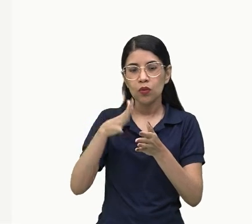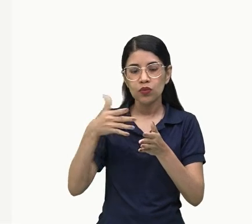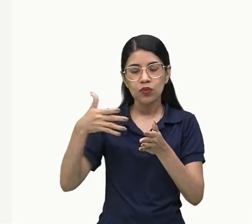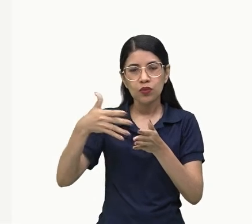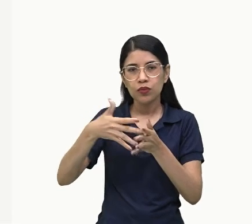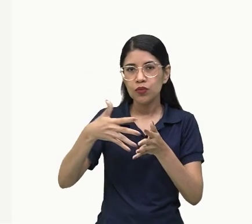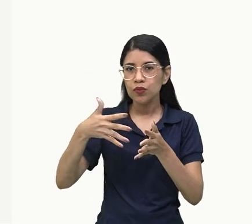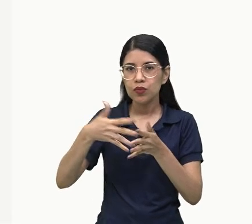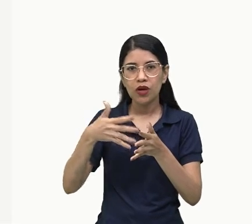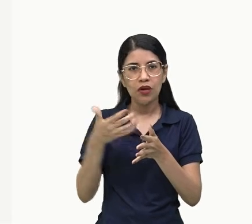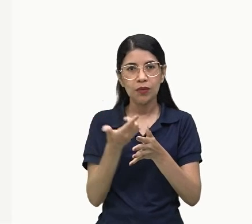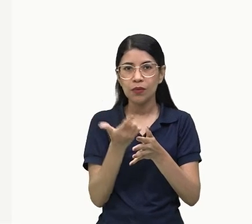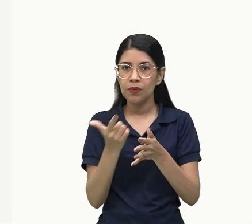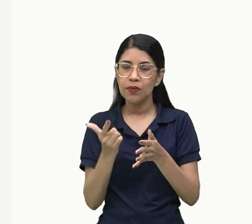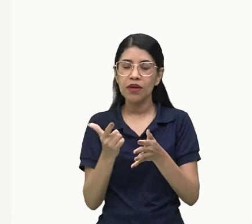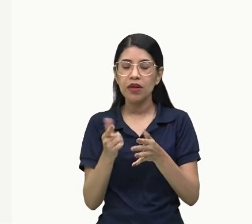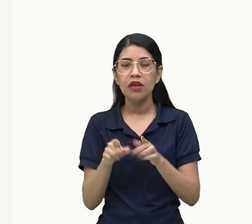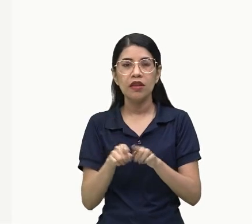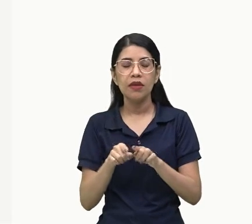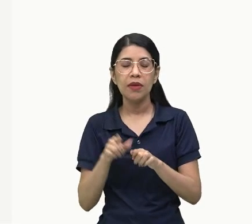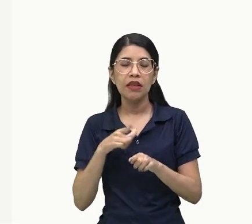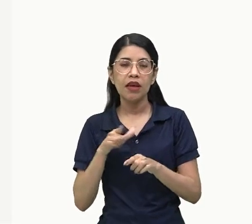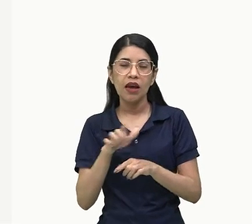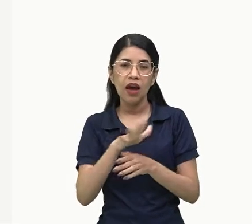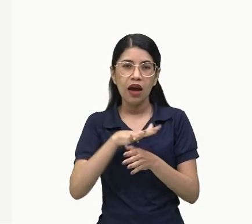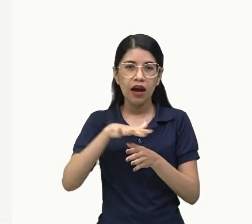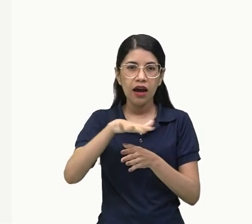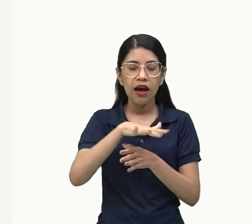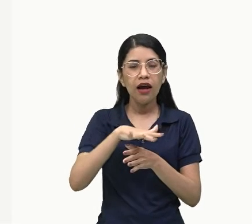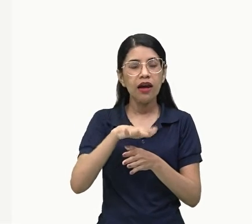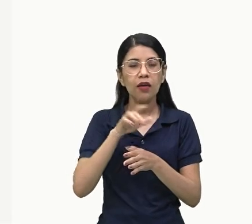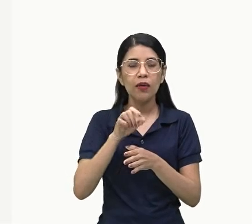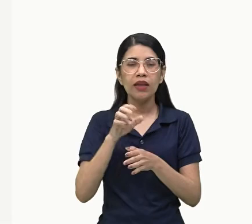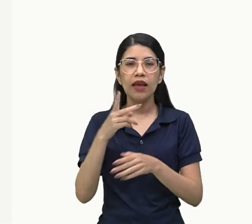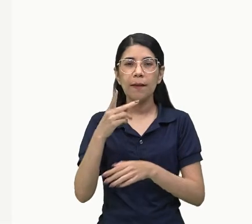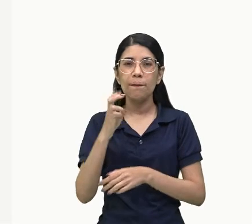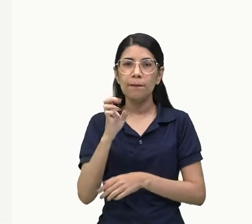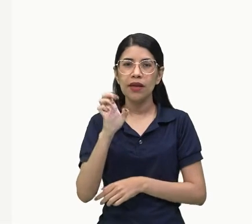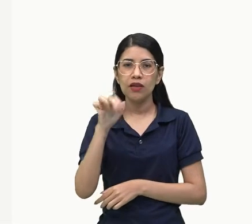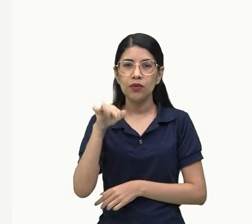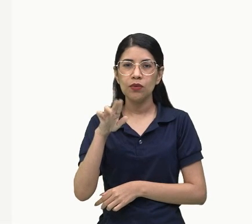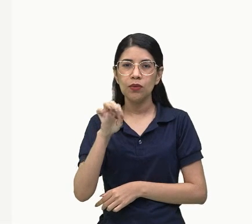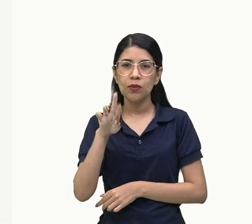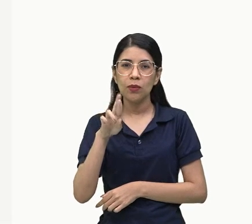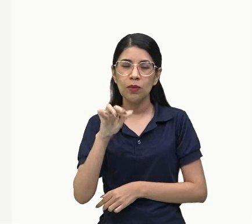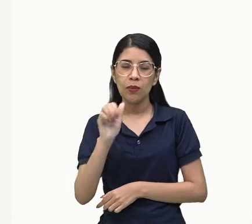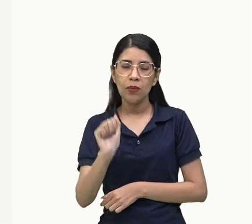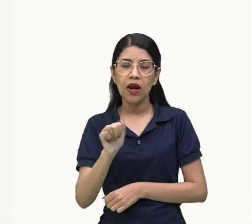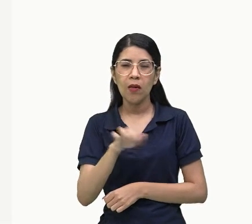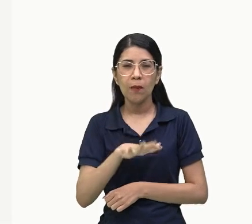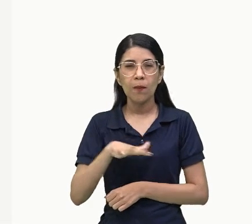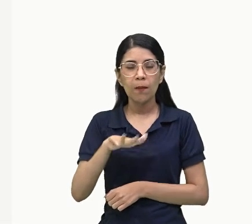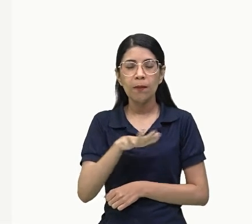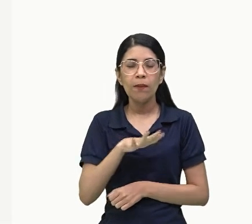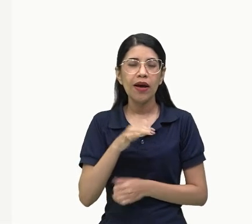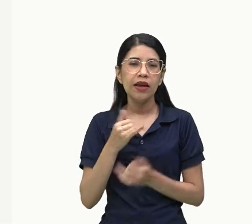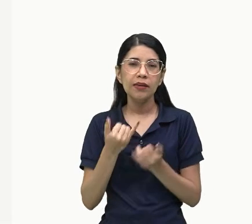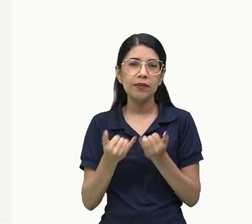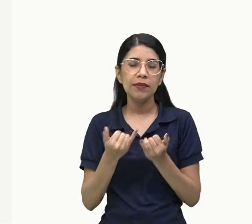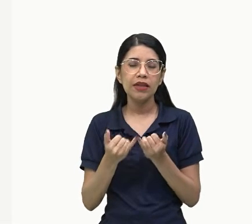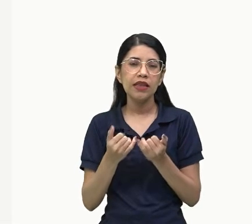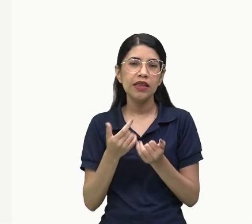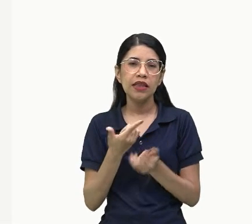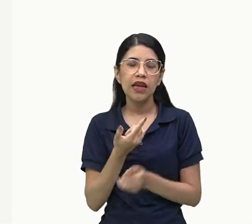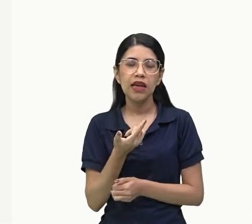naquela região, e também vou ter regiões que eu chamo de penumbra, que é como se fosse uma região com